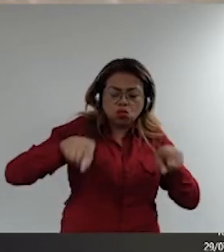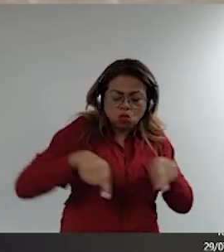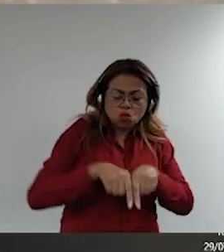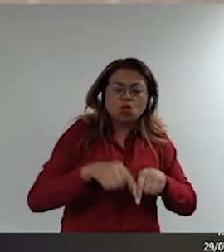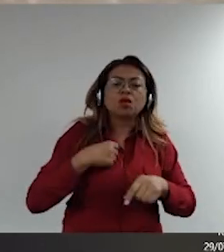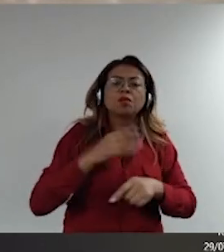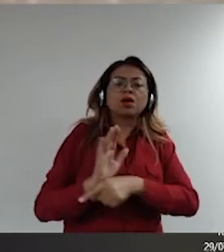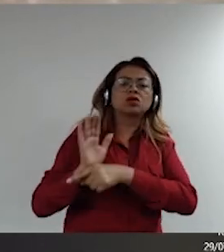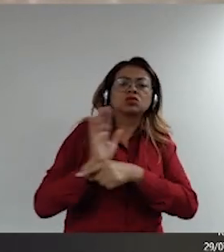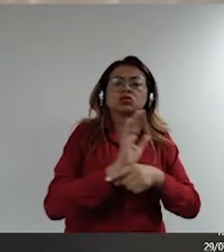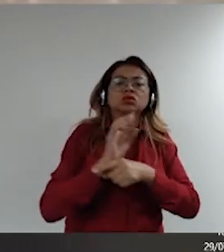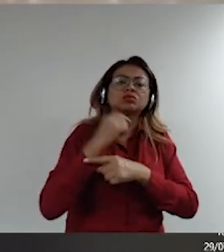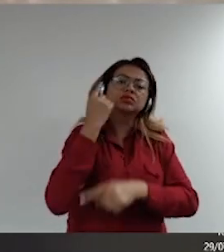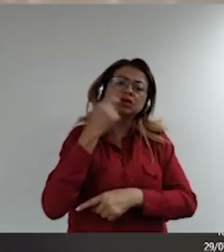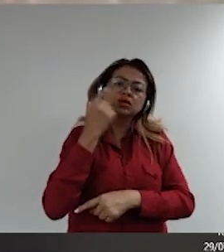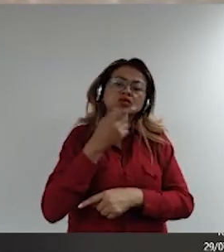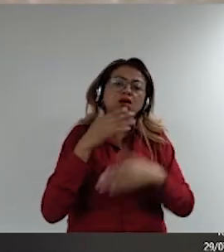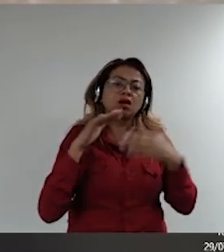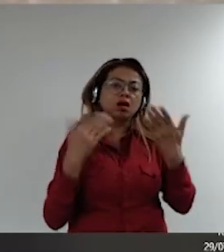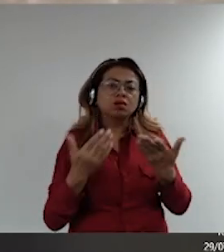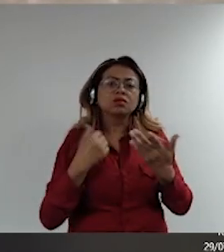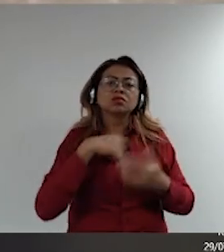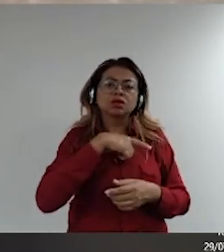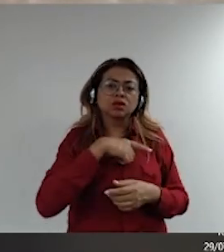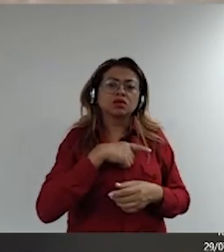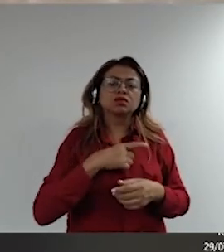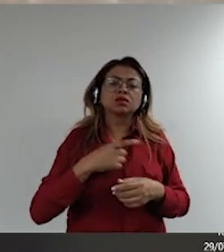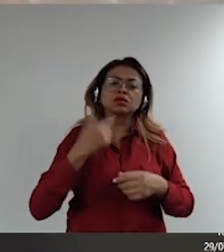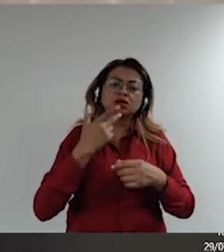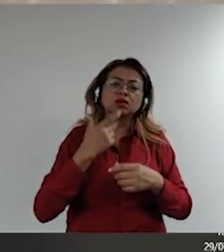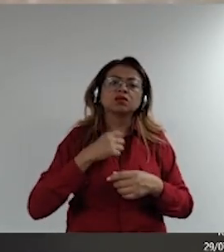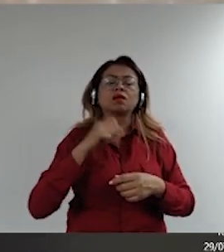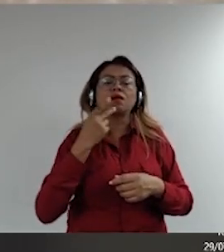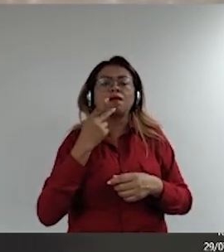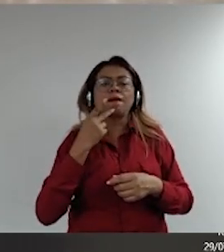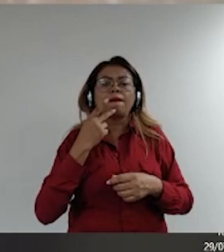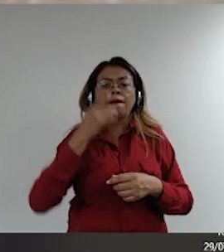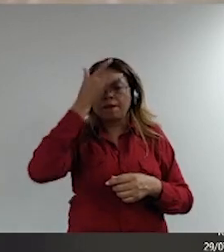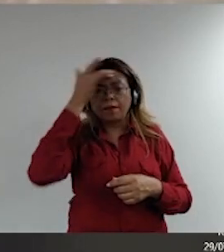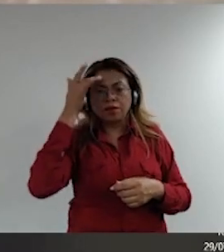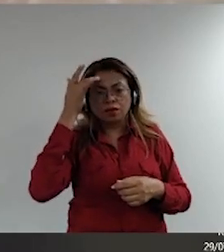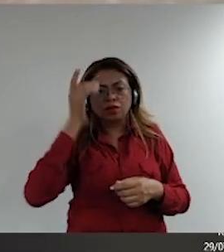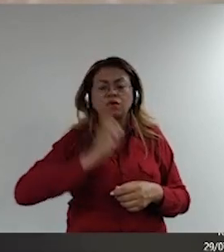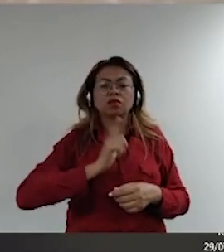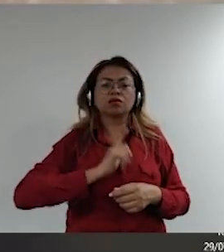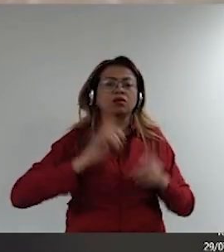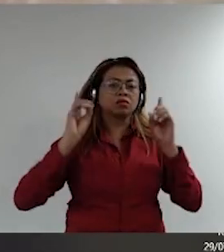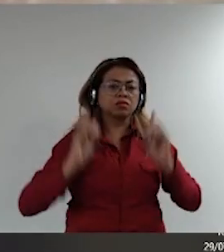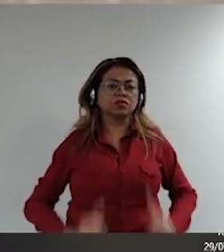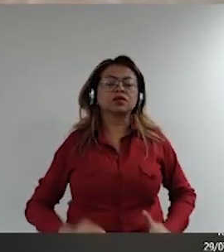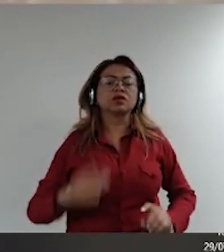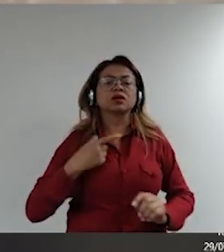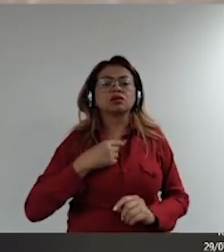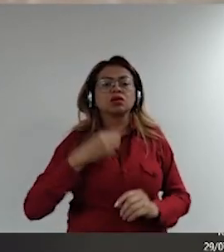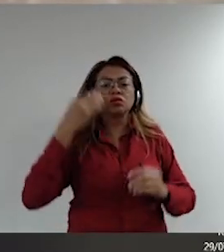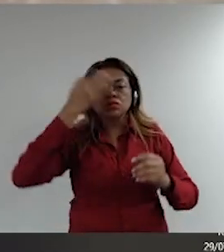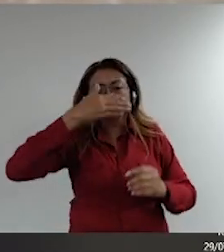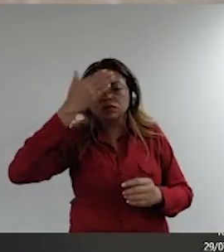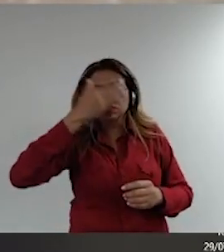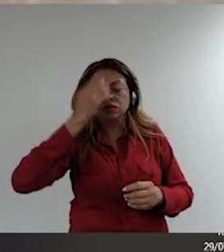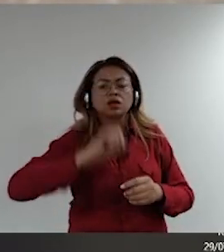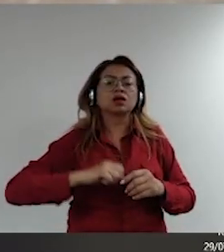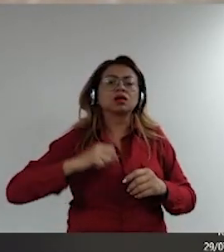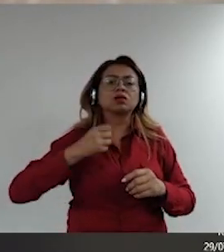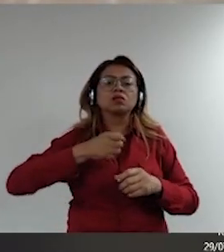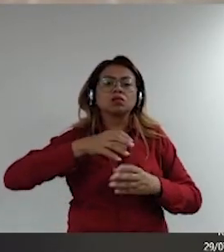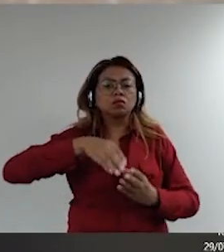ajudar advogados com necessidades especiais, que entra aí a inclusão, os cegos, os idosos, né? E eu disse